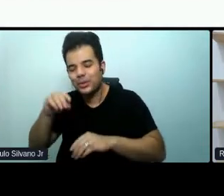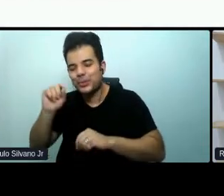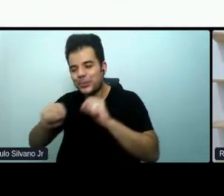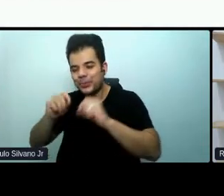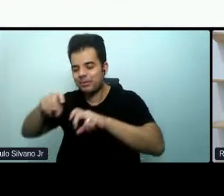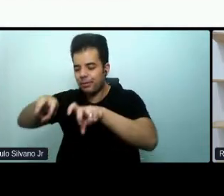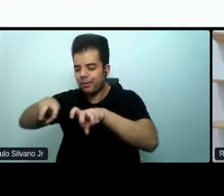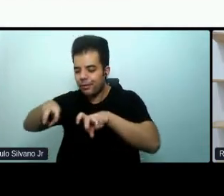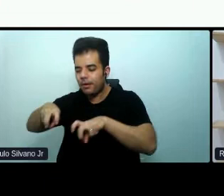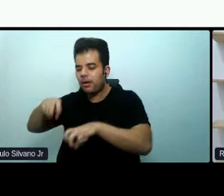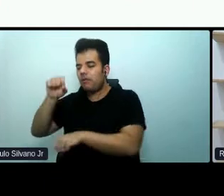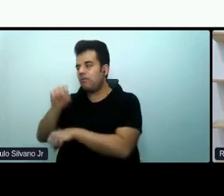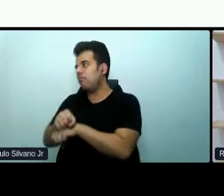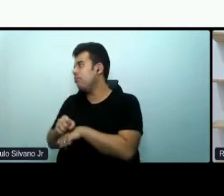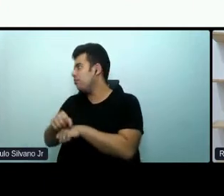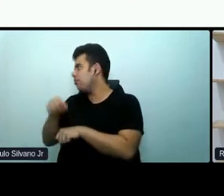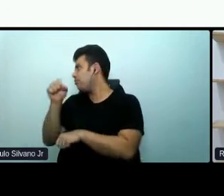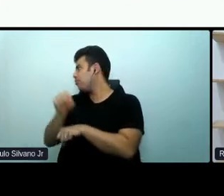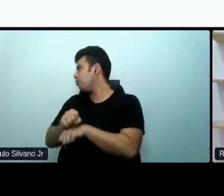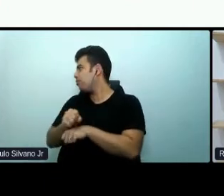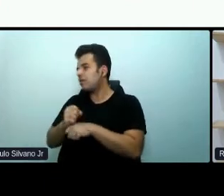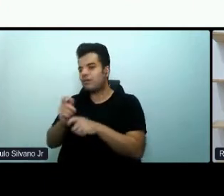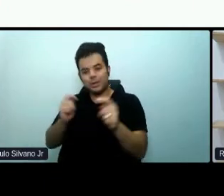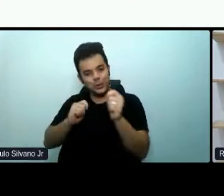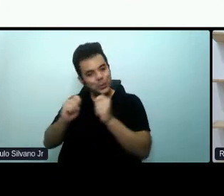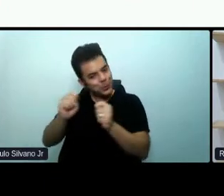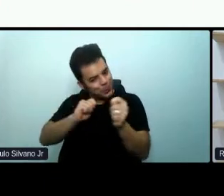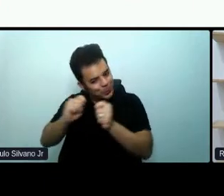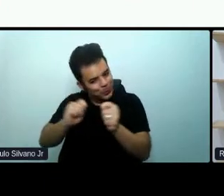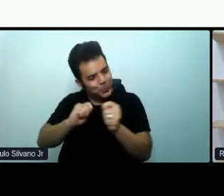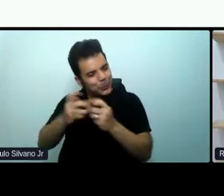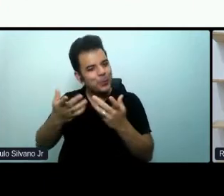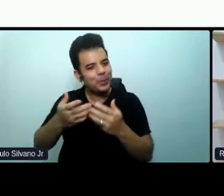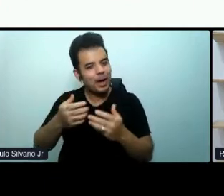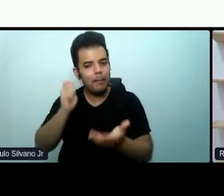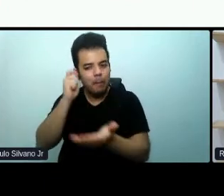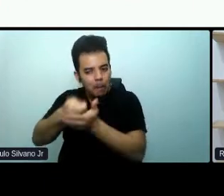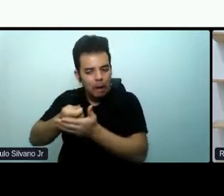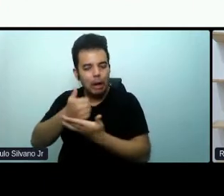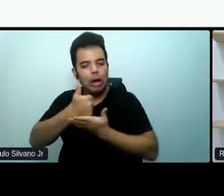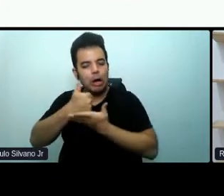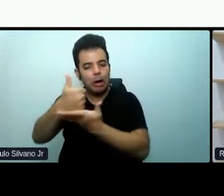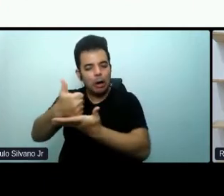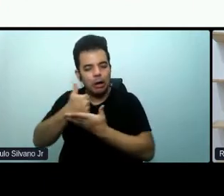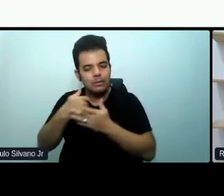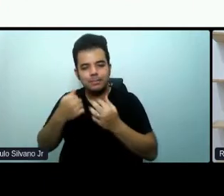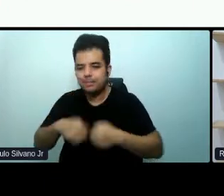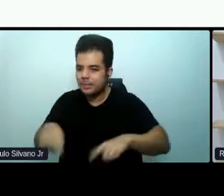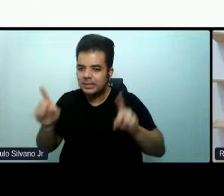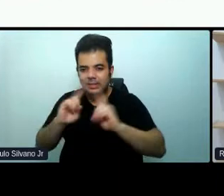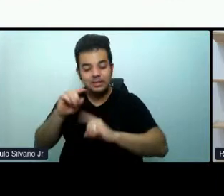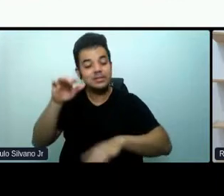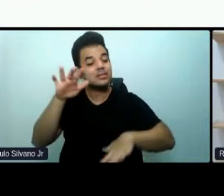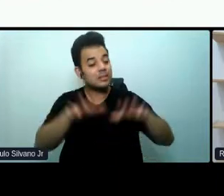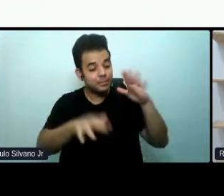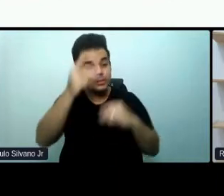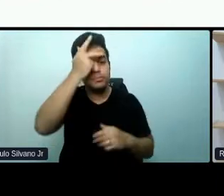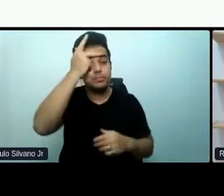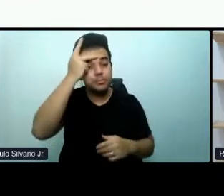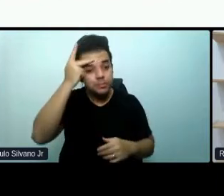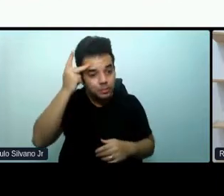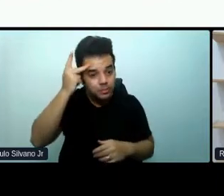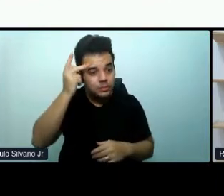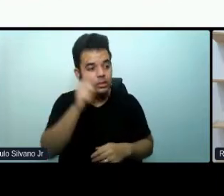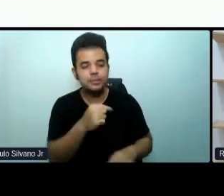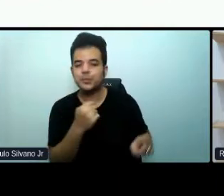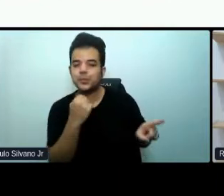economia, você não gasta dinheiro com transporte, né? E dependendo da pessoa, às vezes não consegue